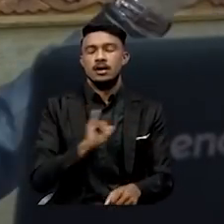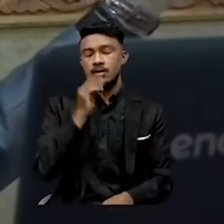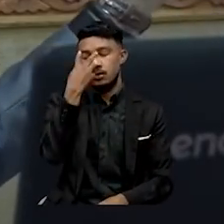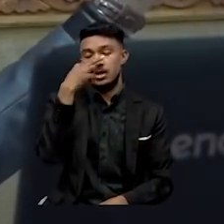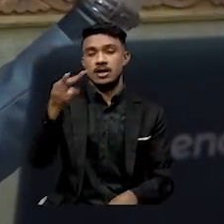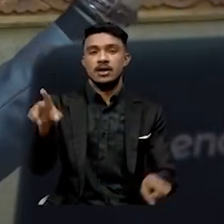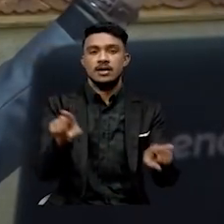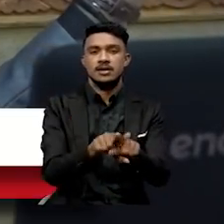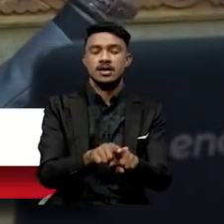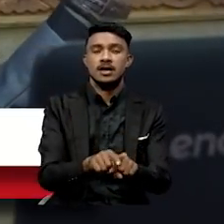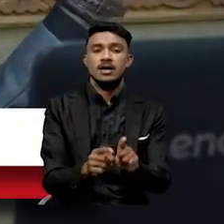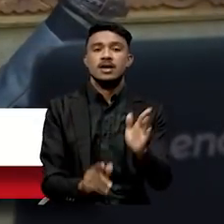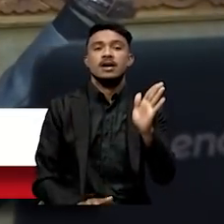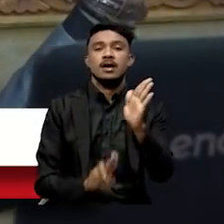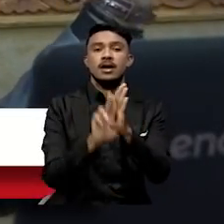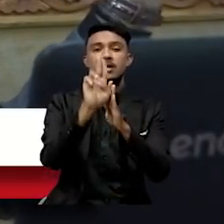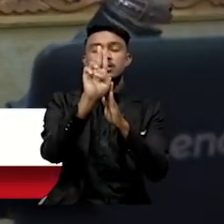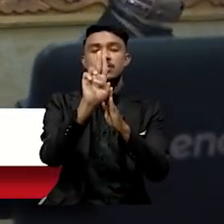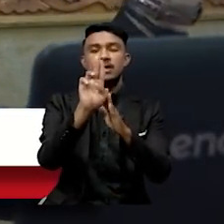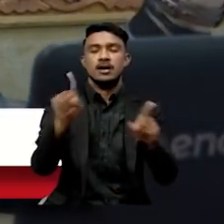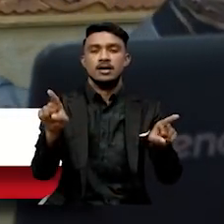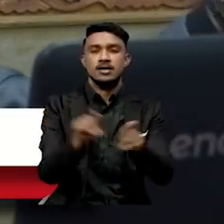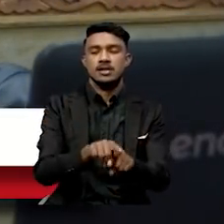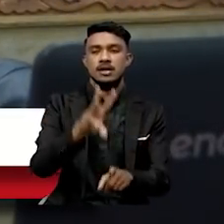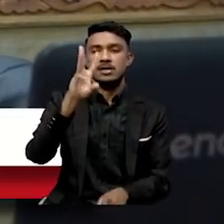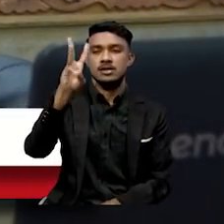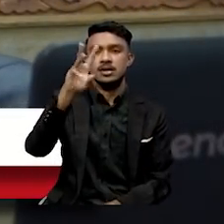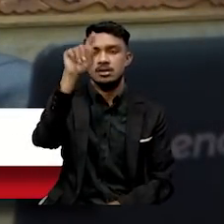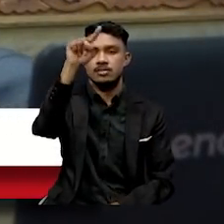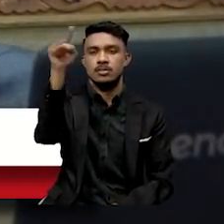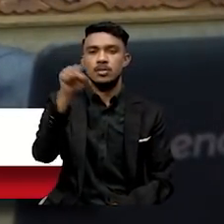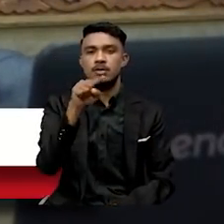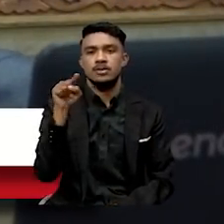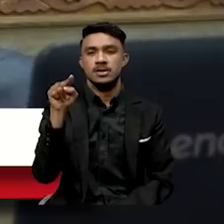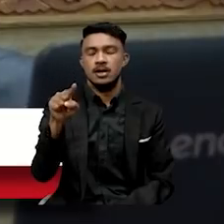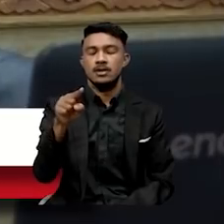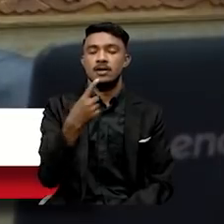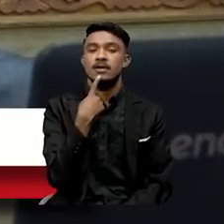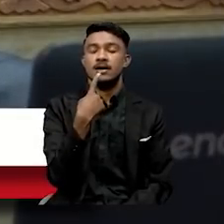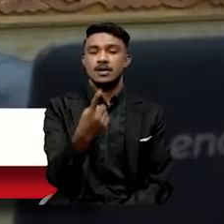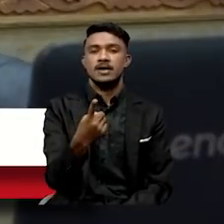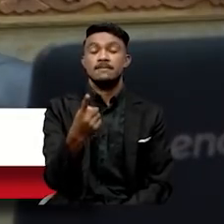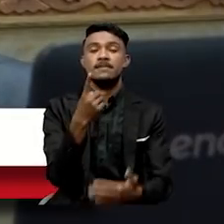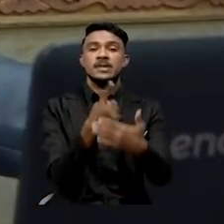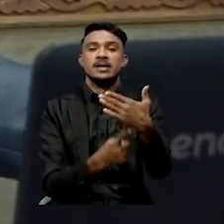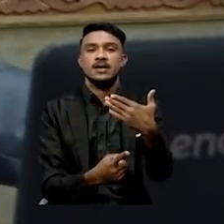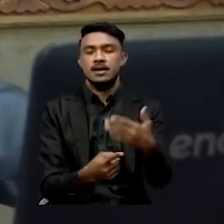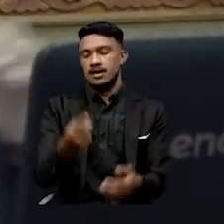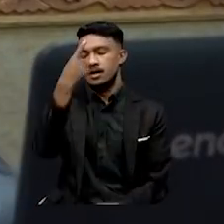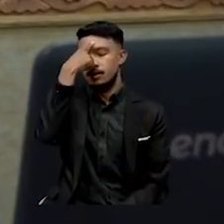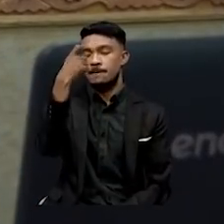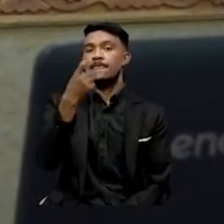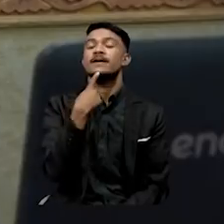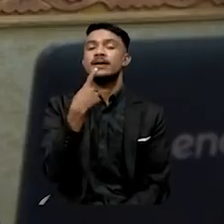ne asli umaka 6%. Significa katak saida, significa